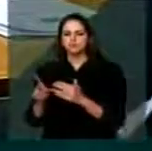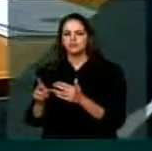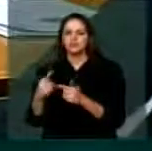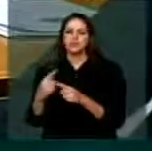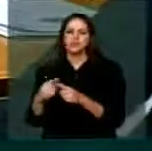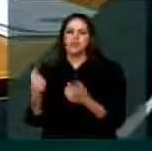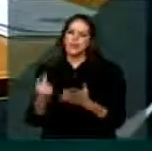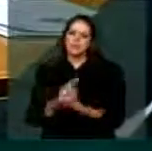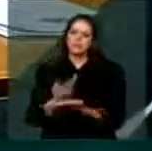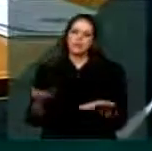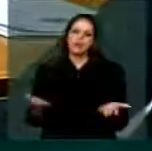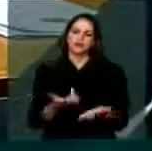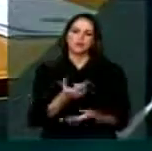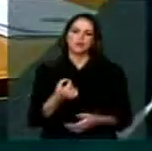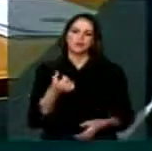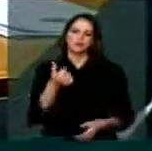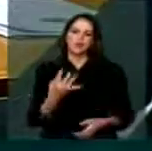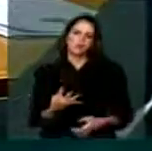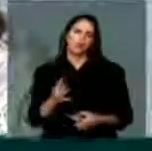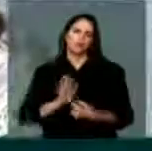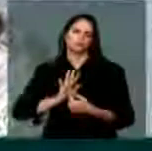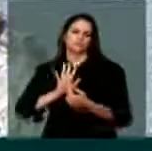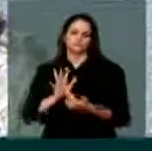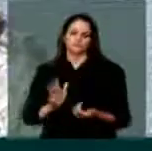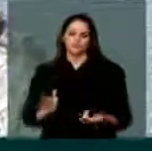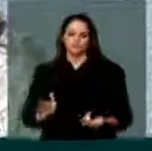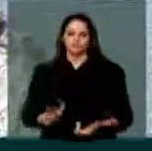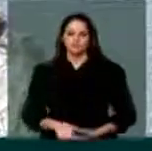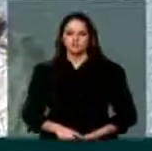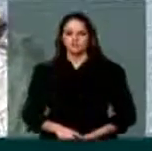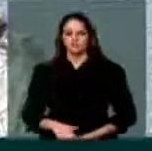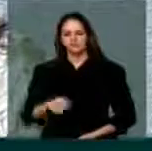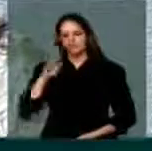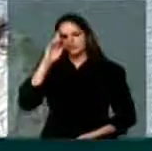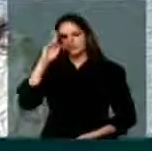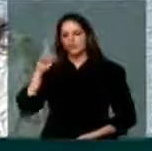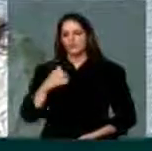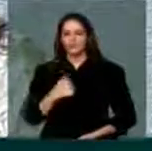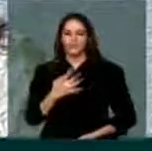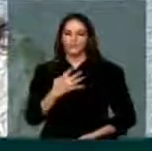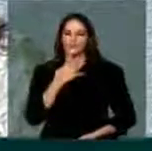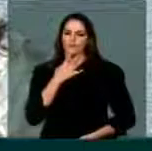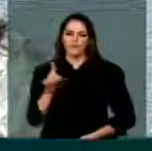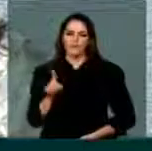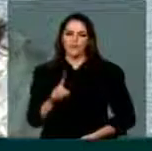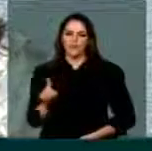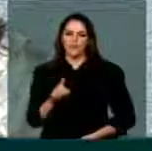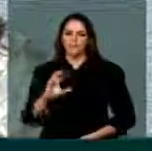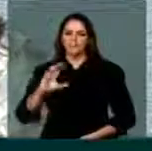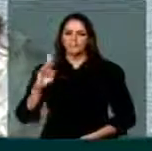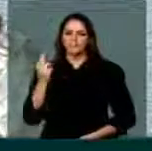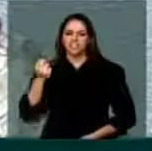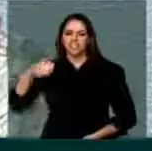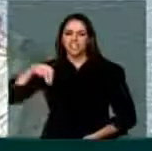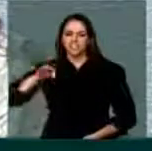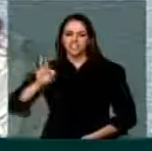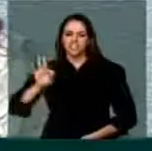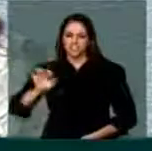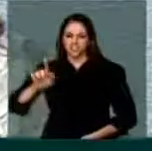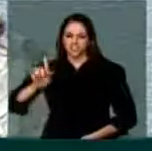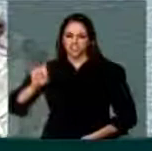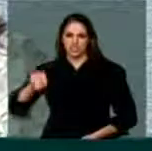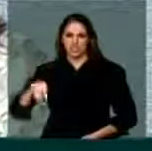em 2014, esse mesmo grupo? Excelência, eu não tenho conhecimento de que tenha havido nenhum tipo de chantagem. Isso eu não